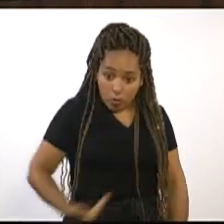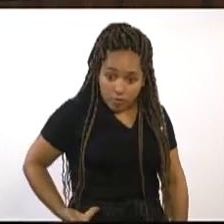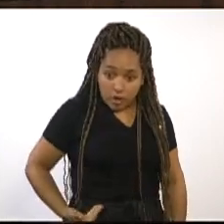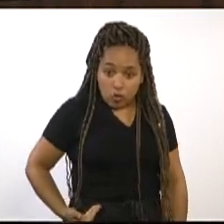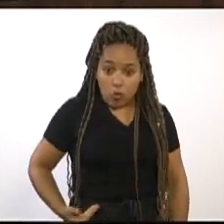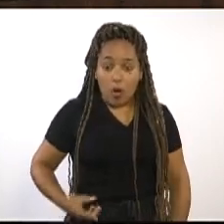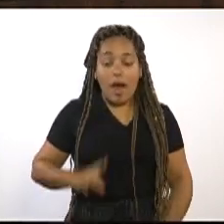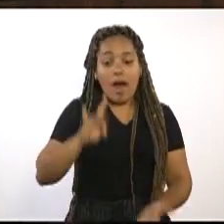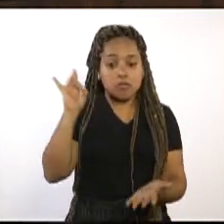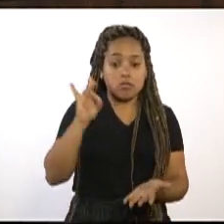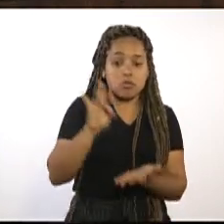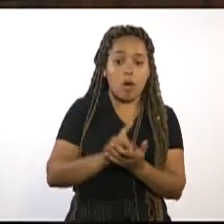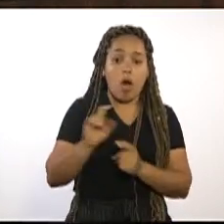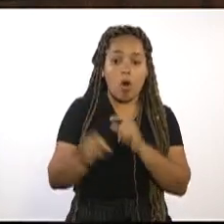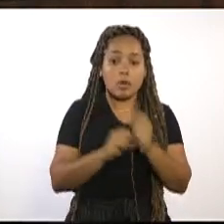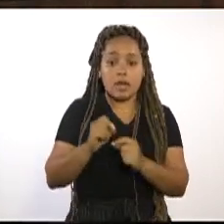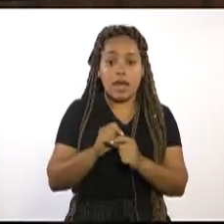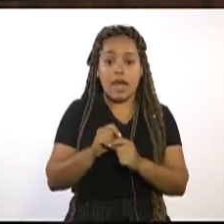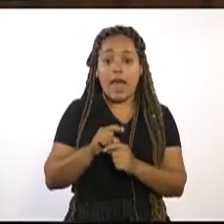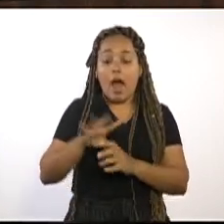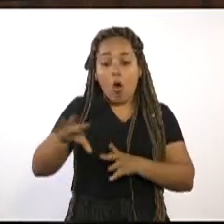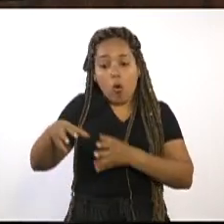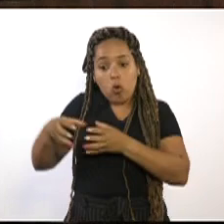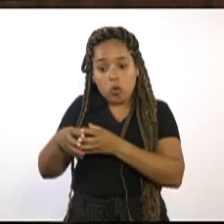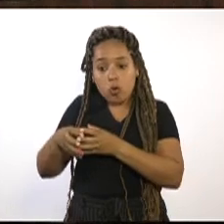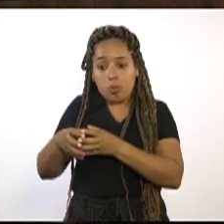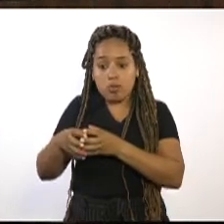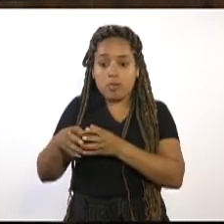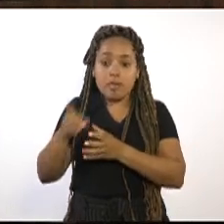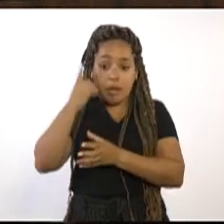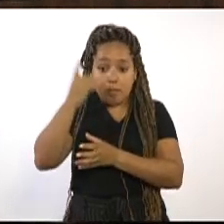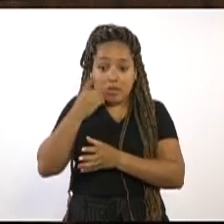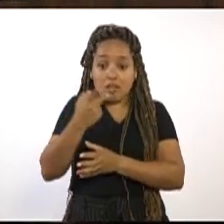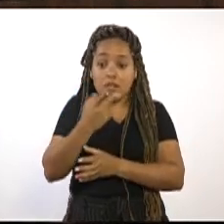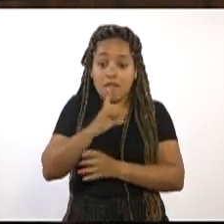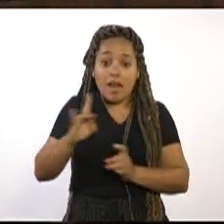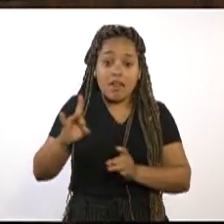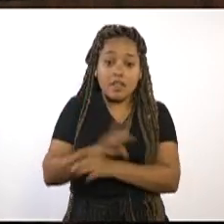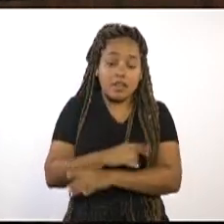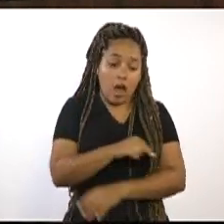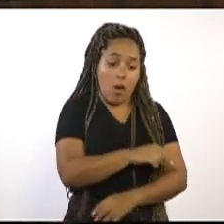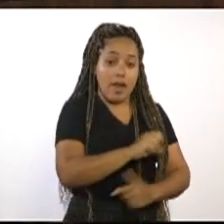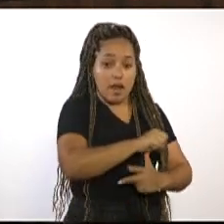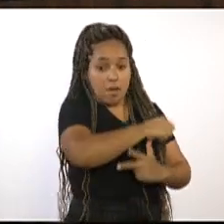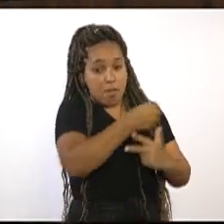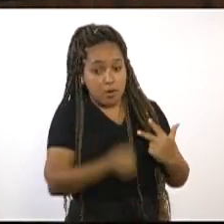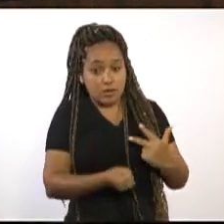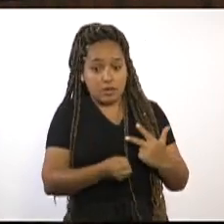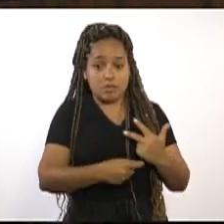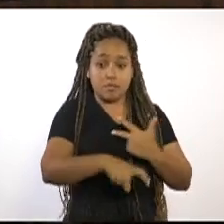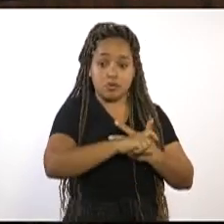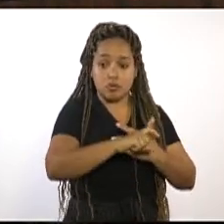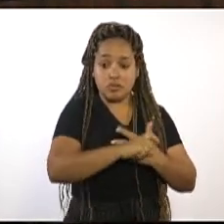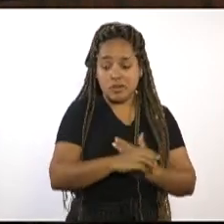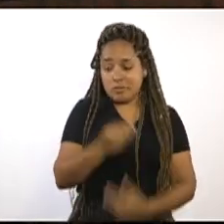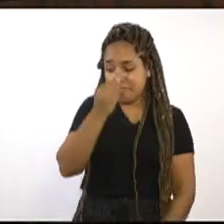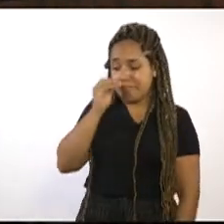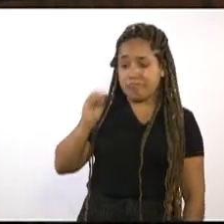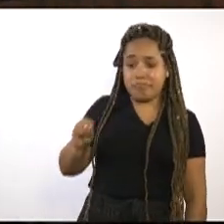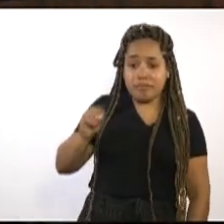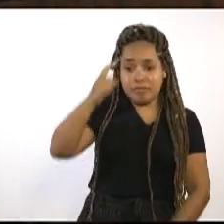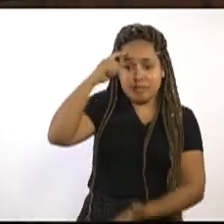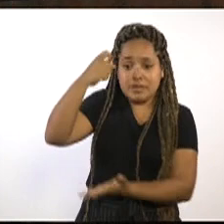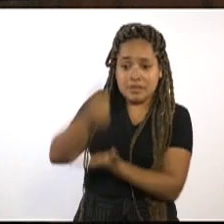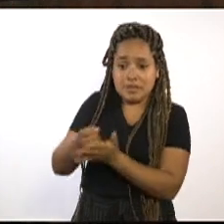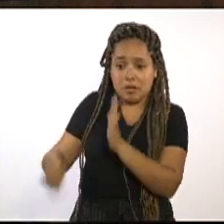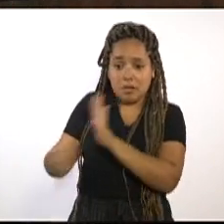final sobre o orçamento anual, mas o Poder Executivo ignora muitas dessas decisões